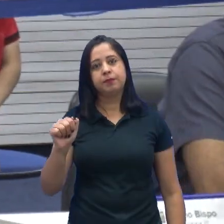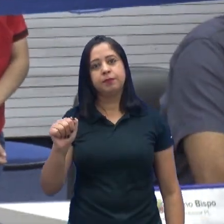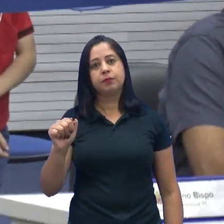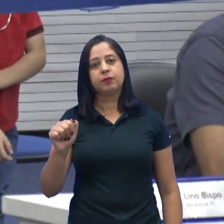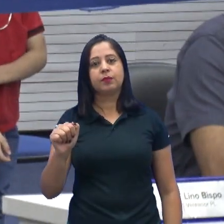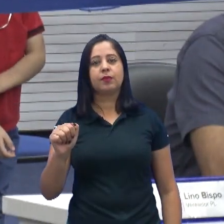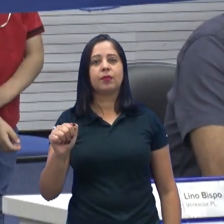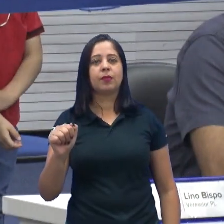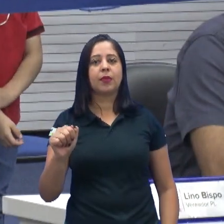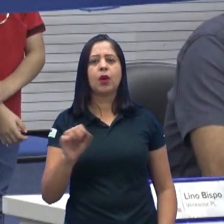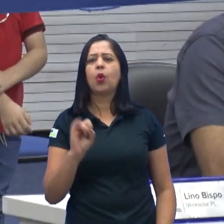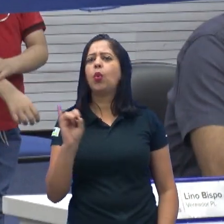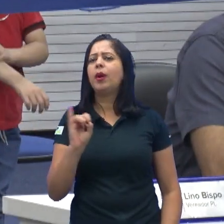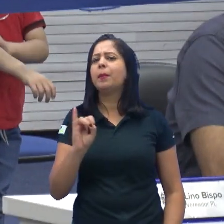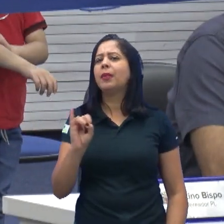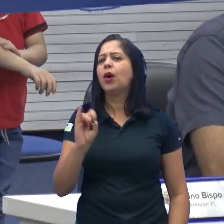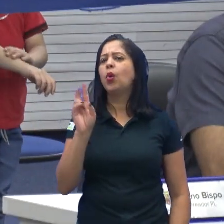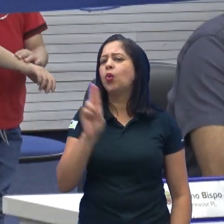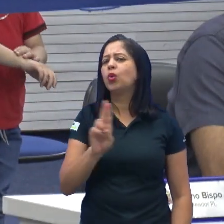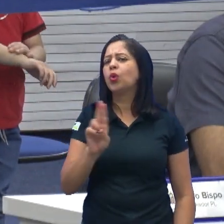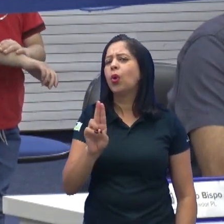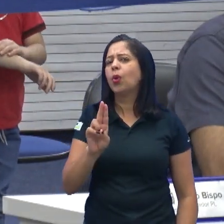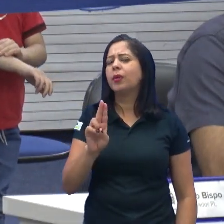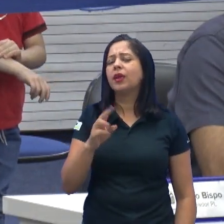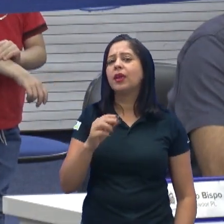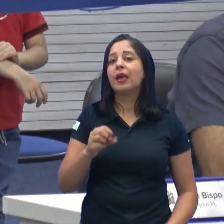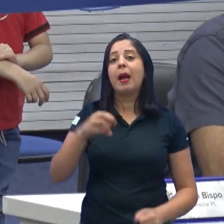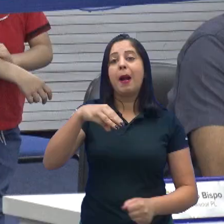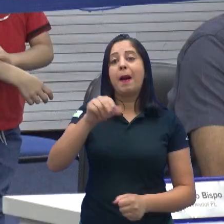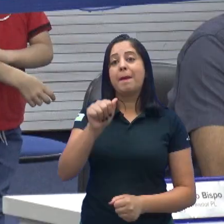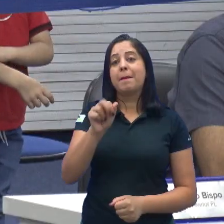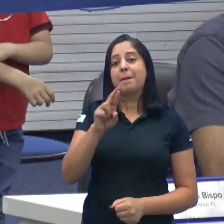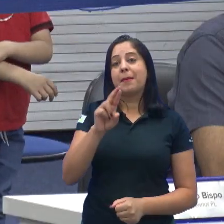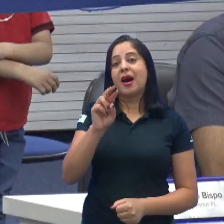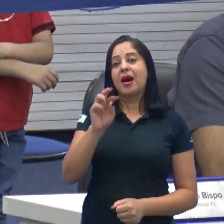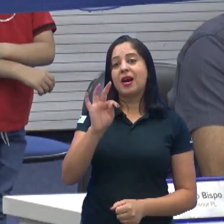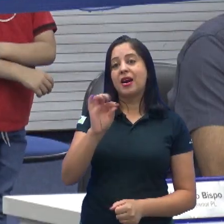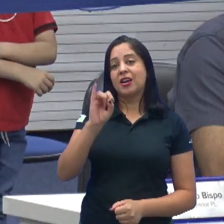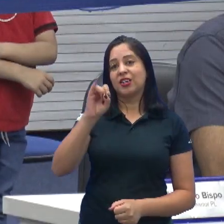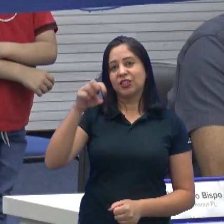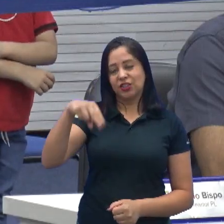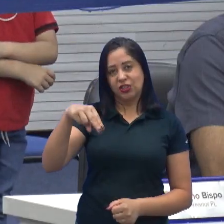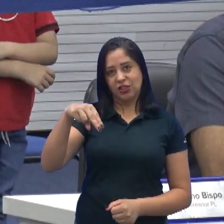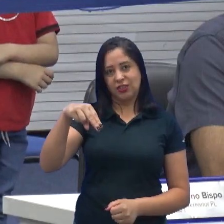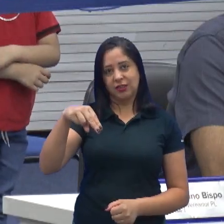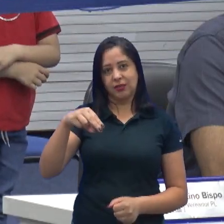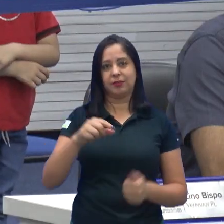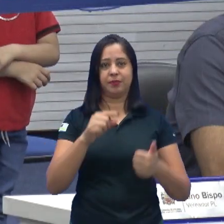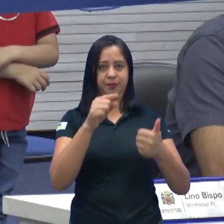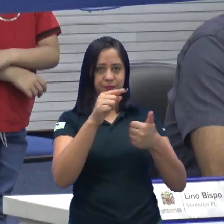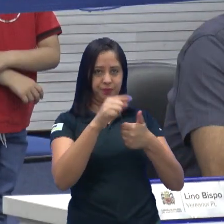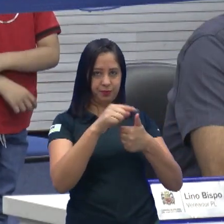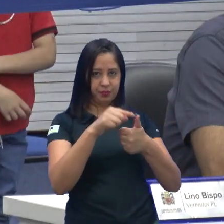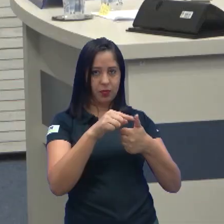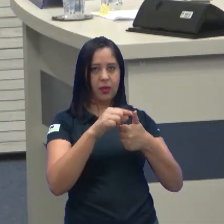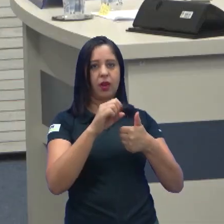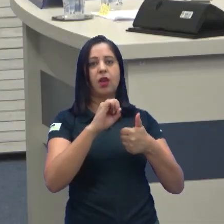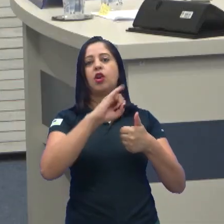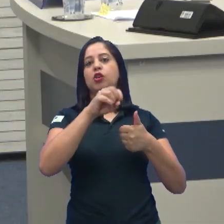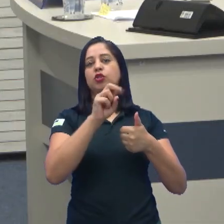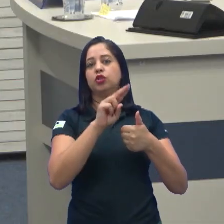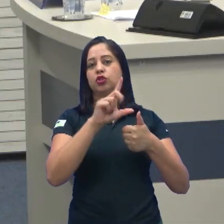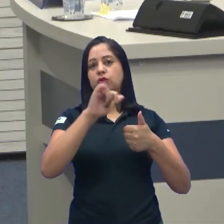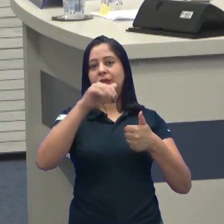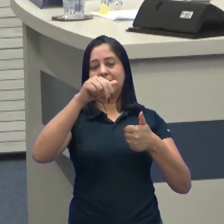o nome do irmãozinho aqui, que a memória do tio está fraca, o Martim. É o Martim, a Maia, a Juliana e o Jefferson. Daqui a pouco no Pinga